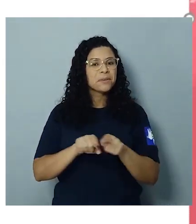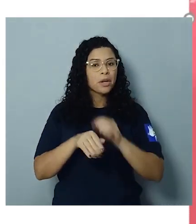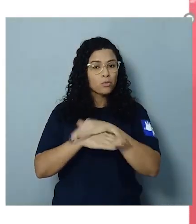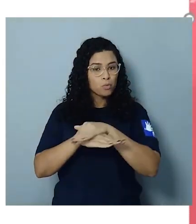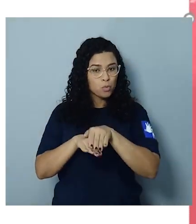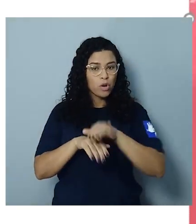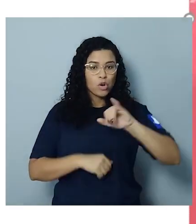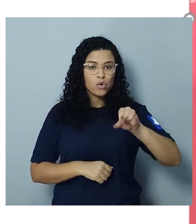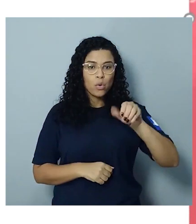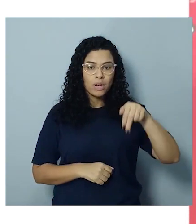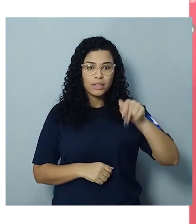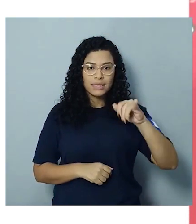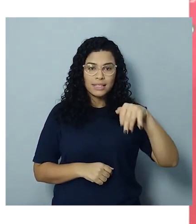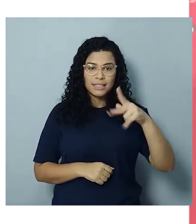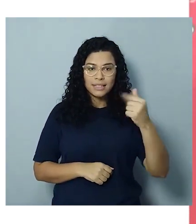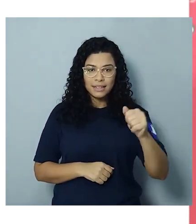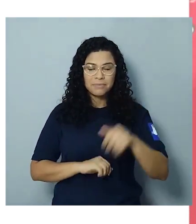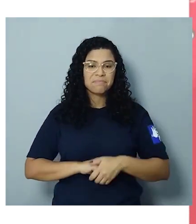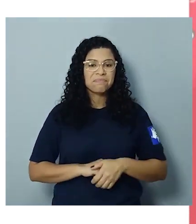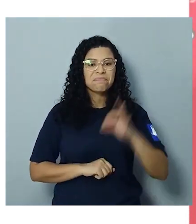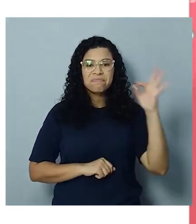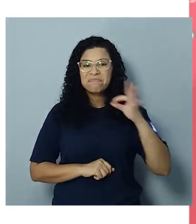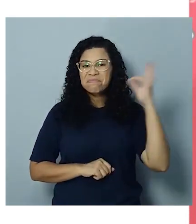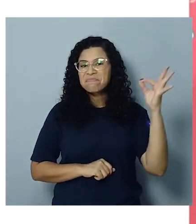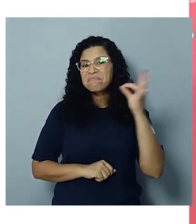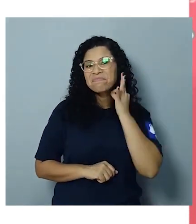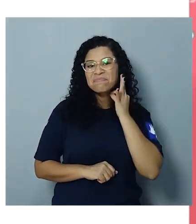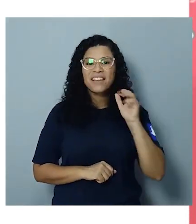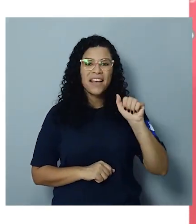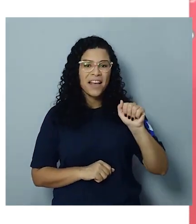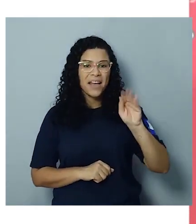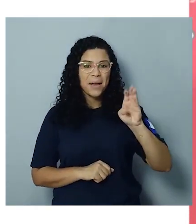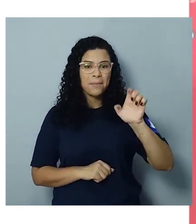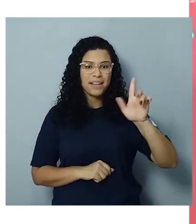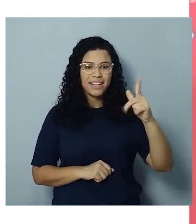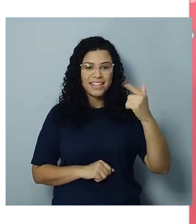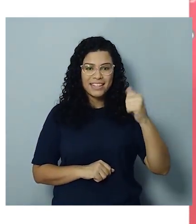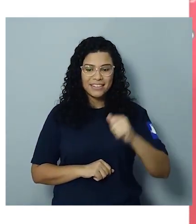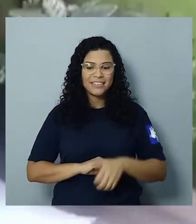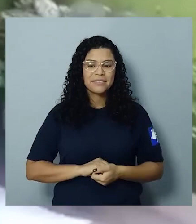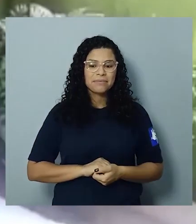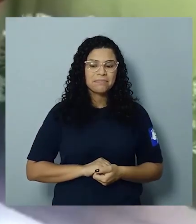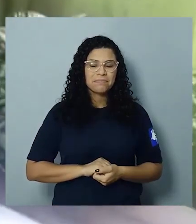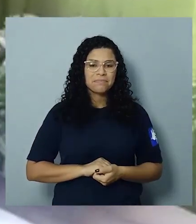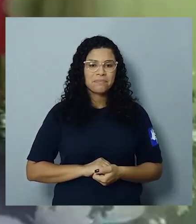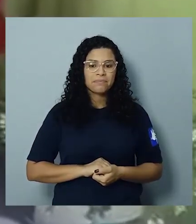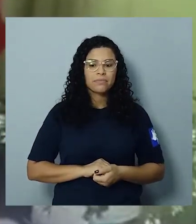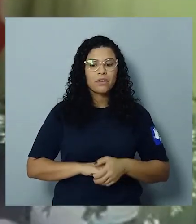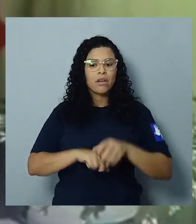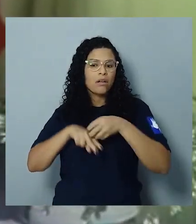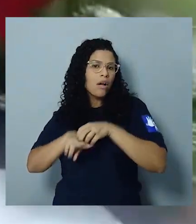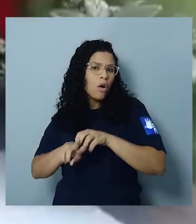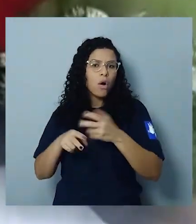Jô Aninha e abelha a b c